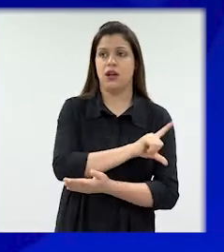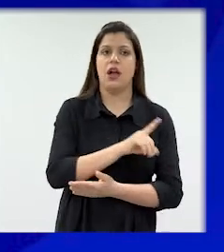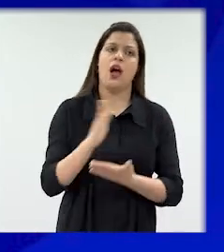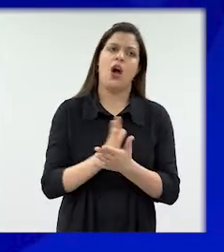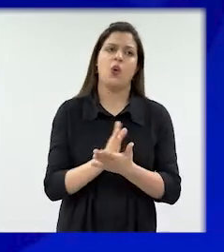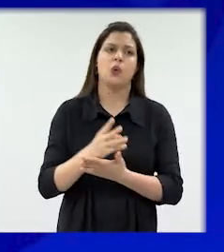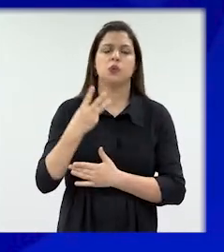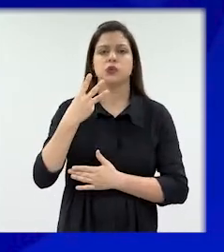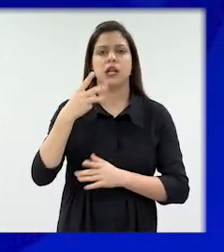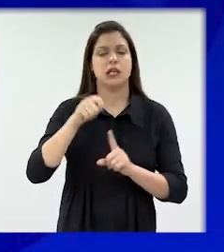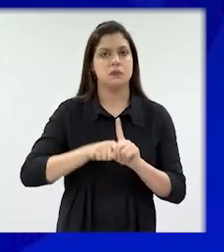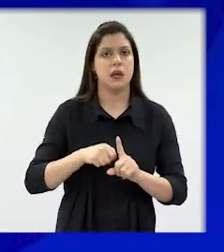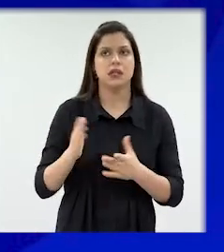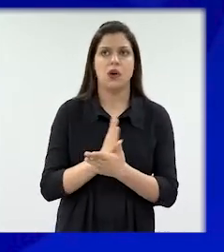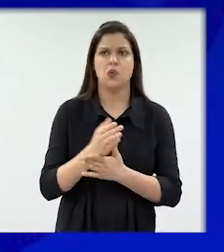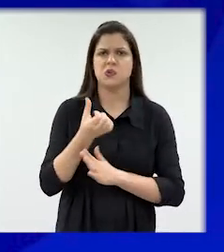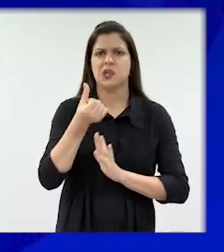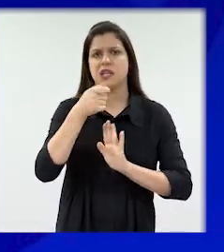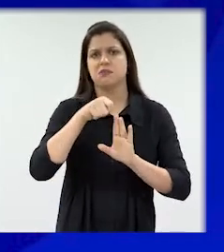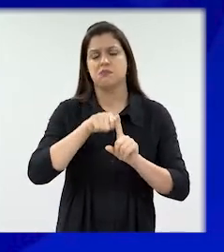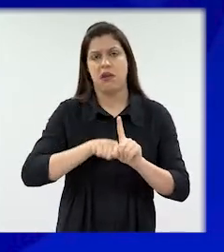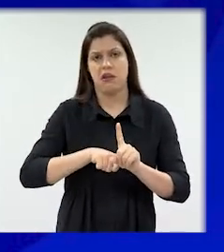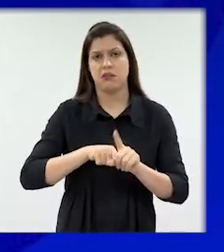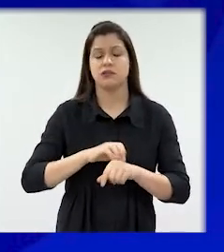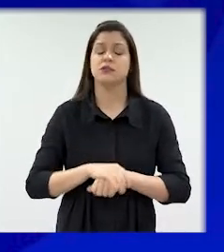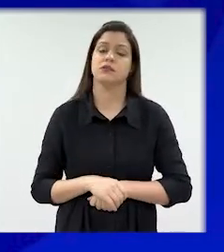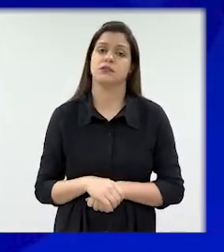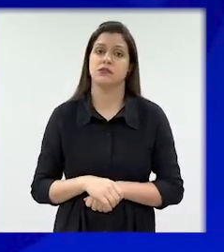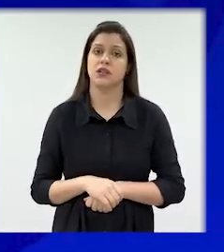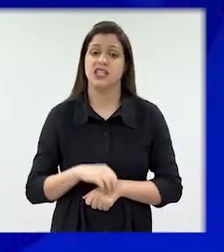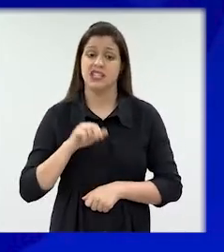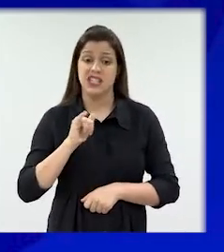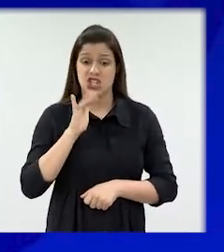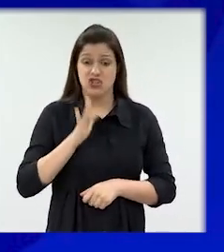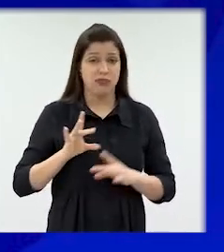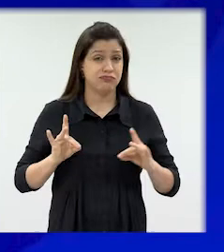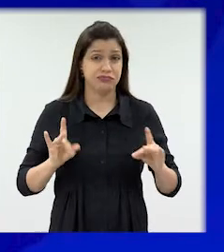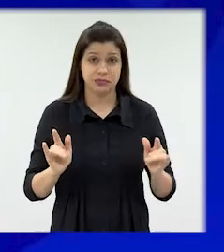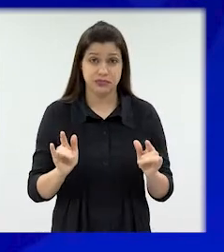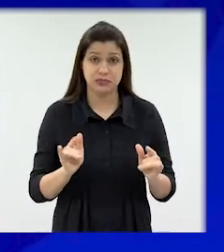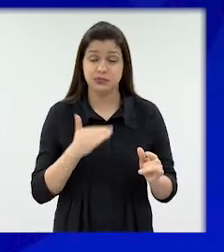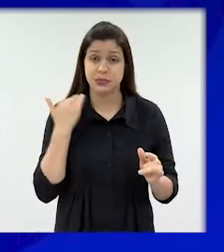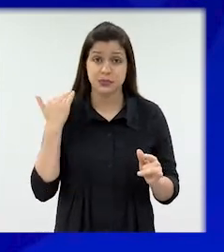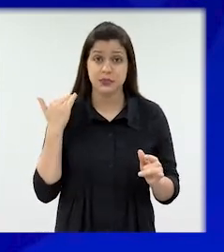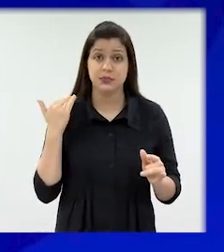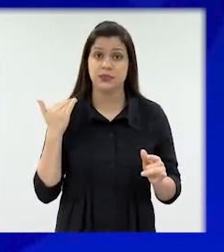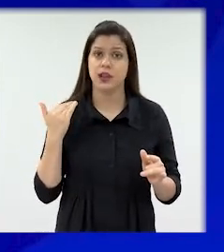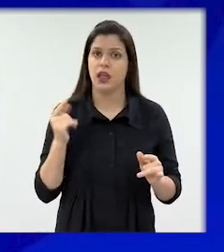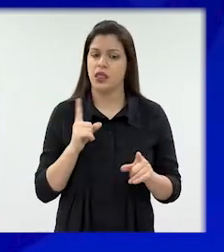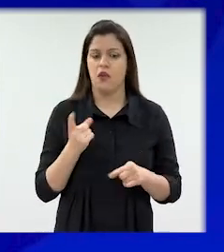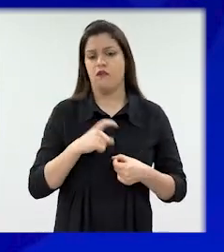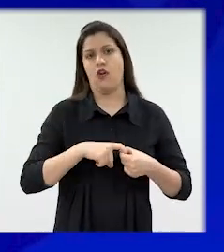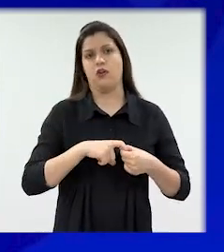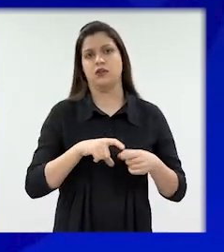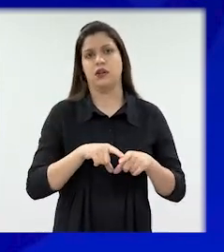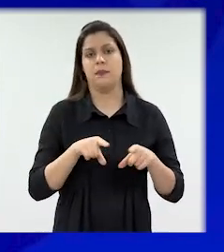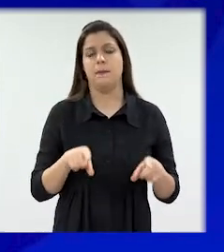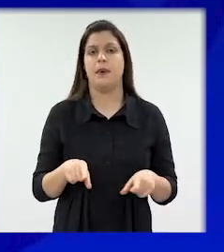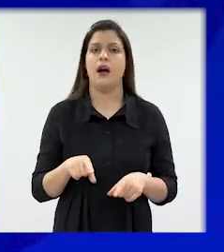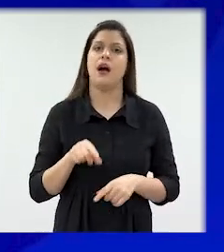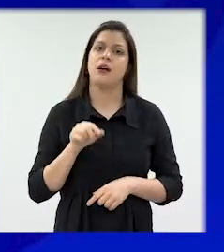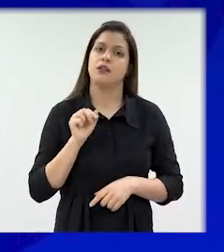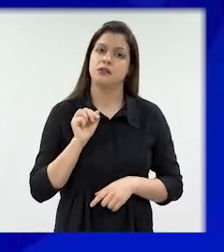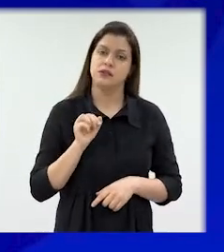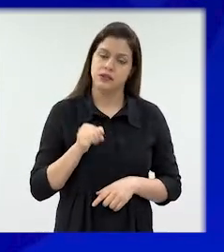Alguns são de 3 meses, outros de 6 meses. Aqueles prazos que já se esgotaram, esses aí não vão ser restaurados. Os que